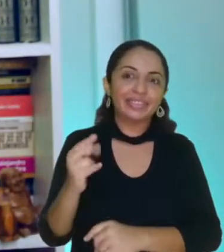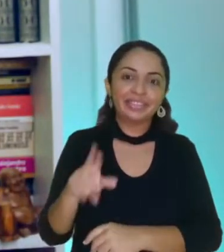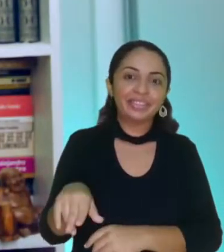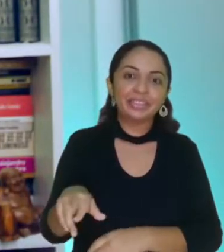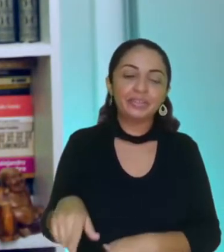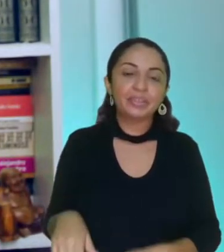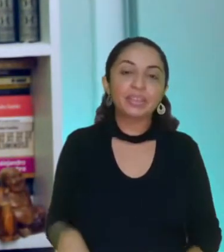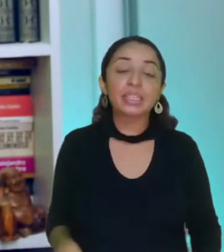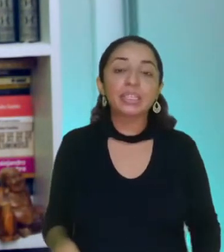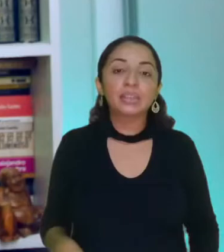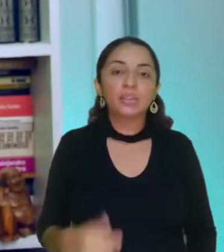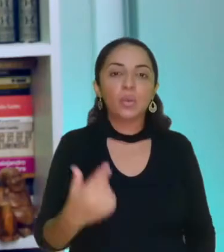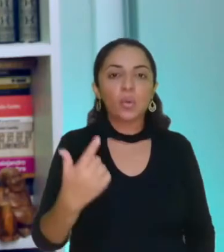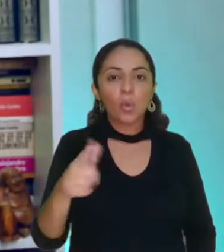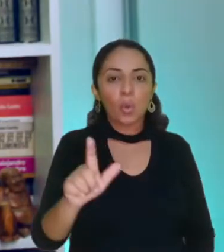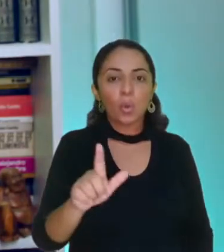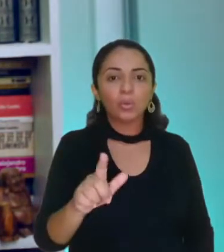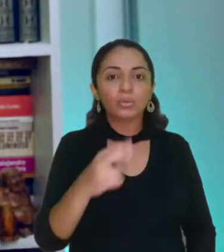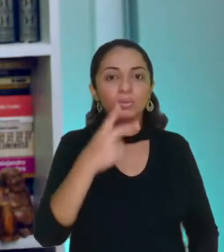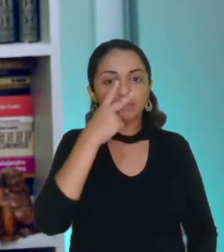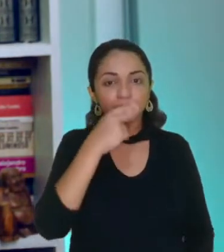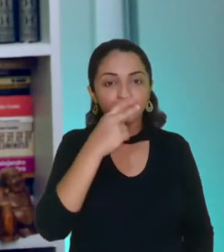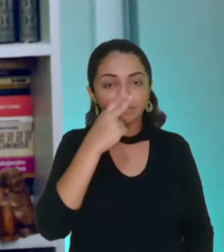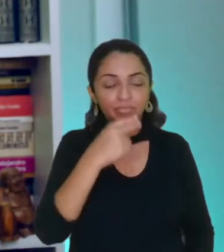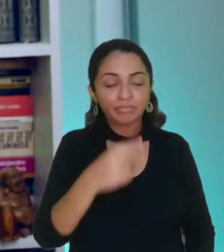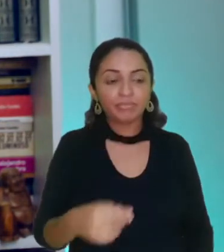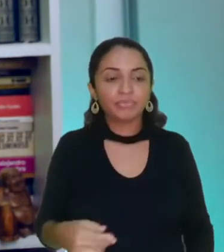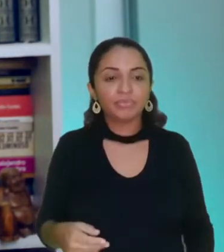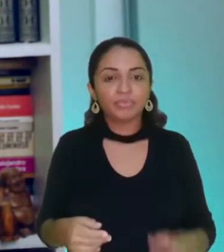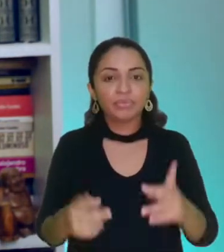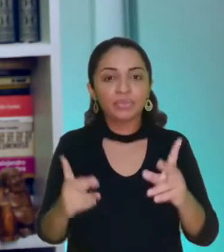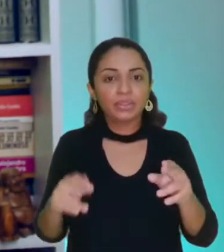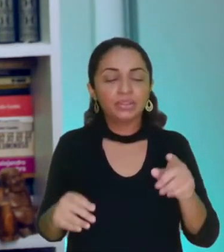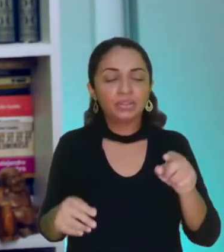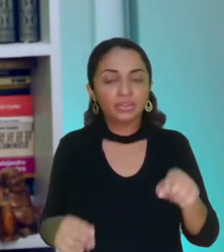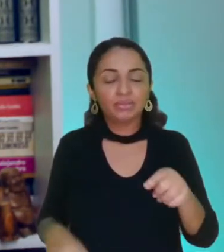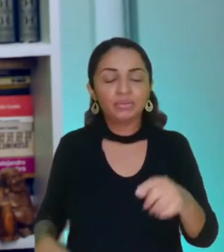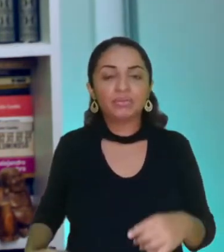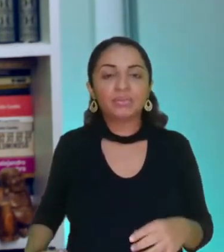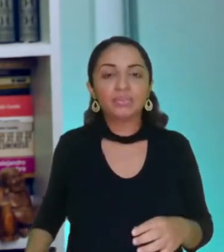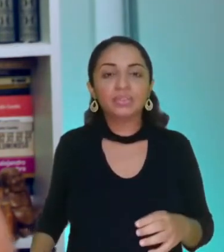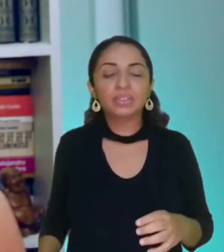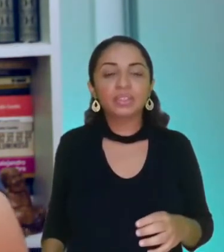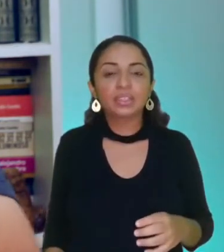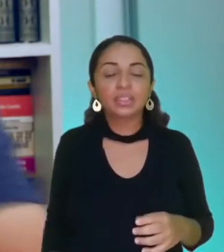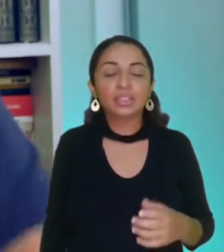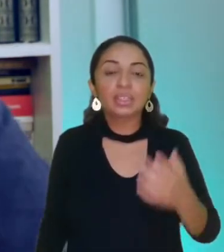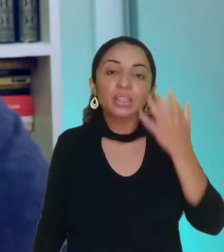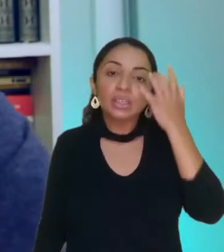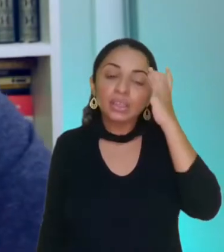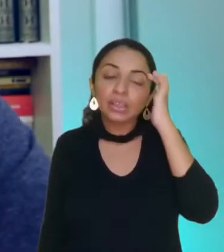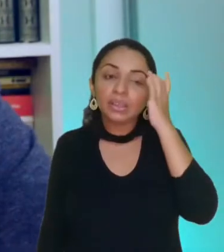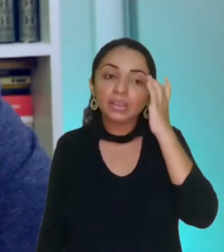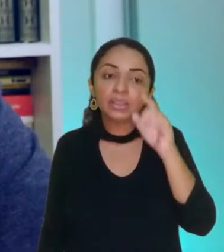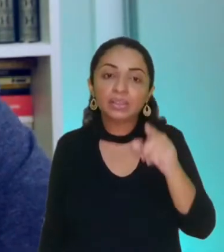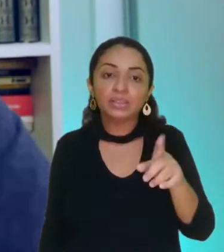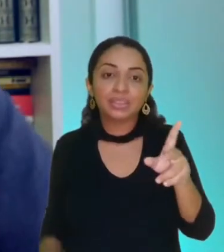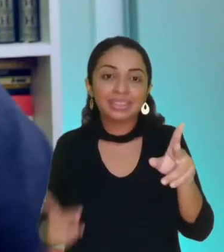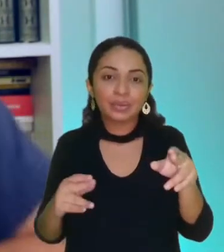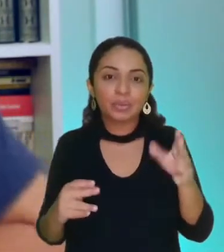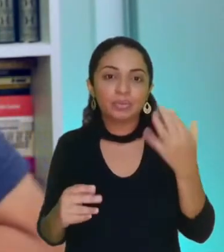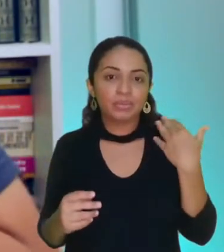Aqui veio repetido, Repouso do Guerreiro, da Christiane Rochefort. Acho que essa é a pronúncia, não sei.